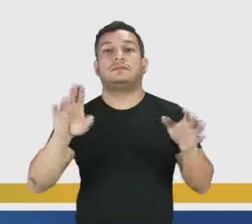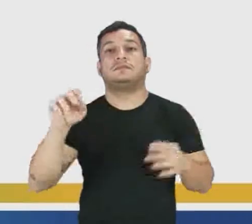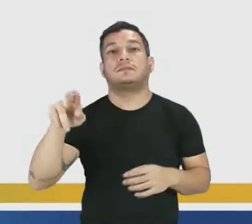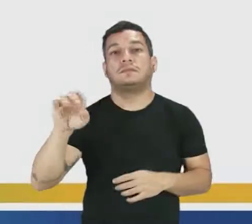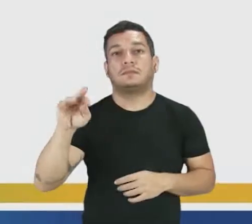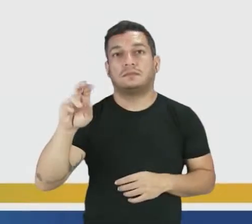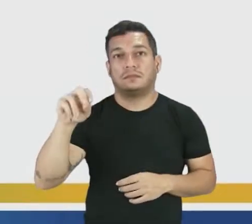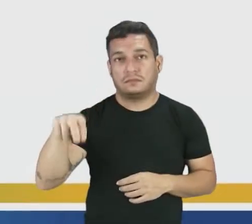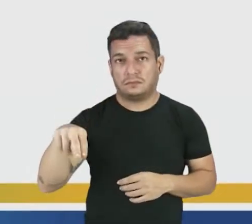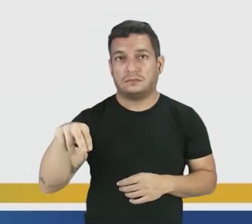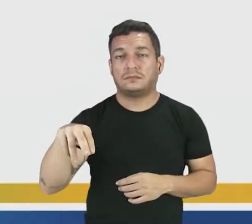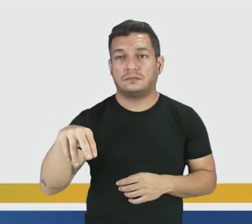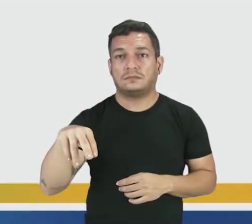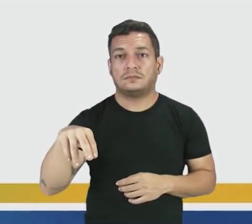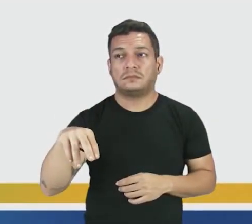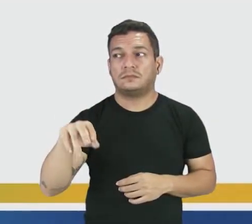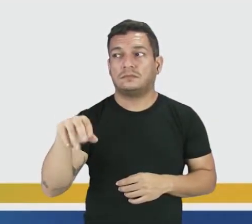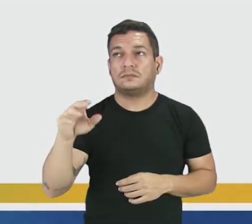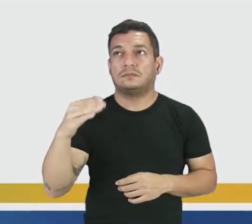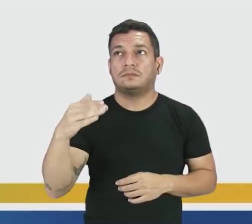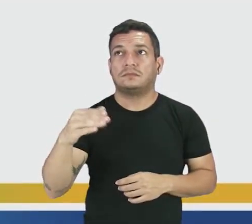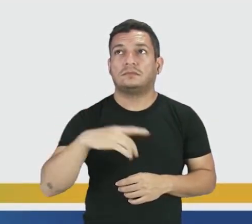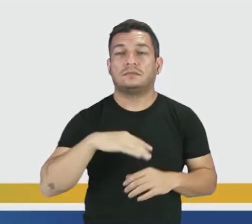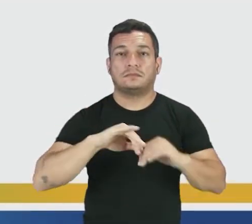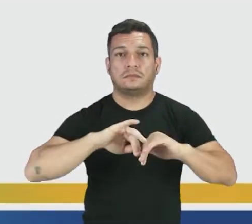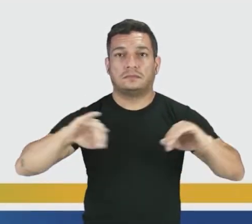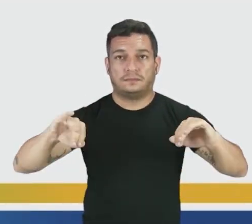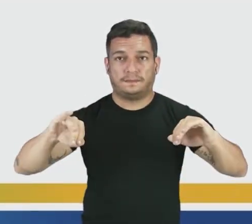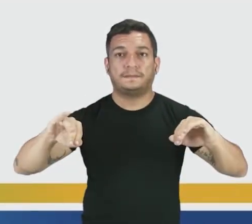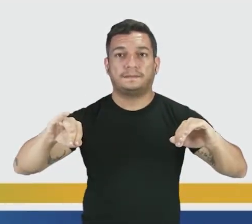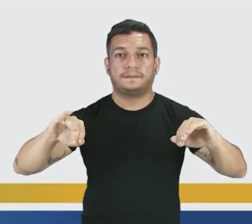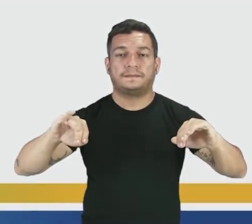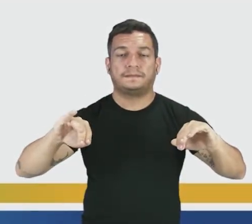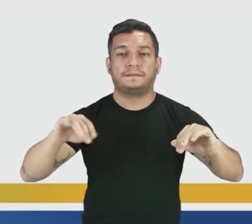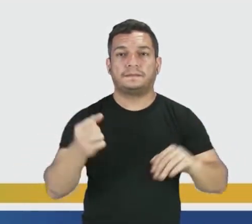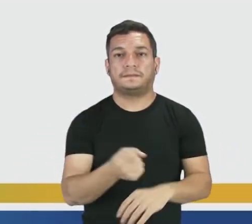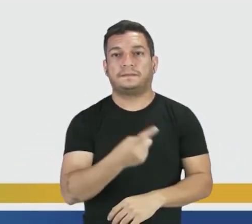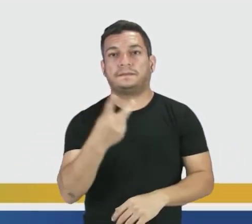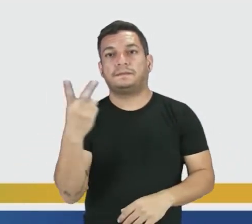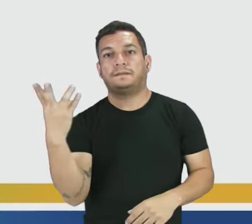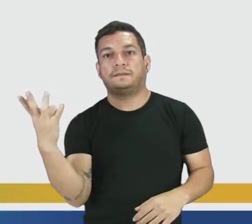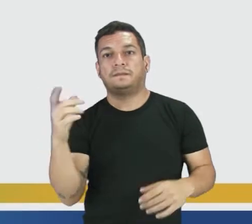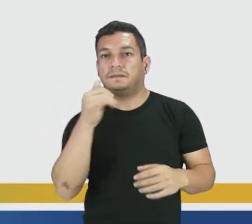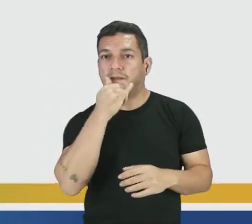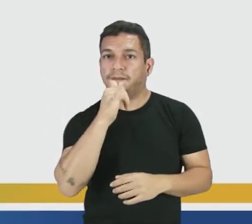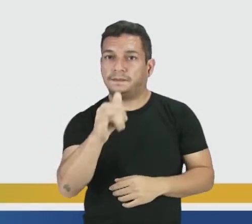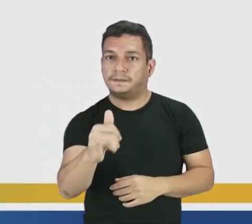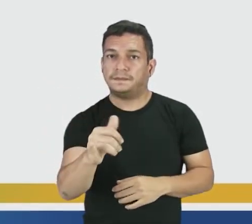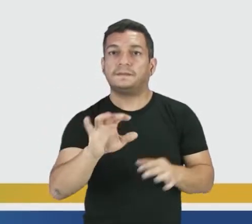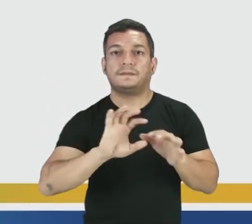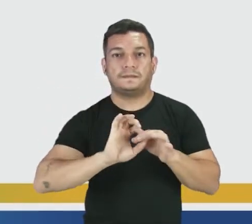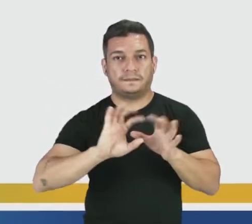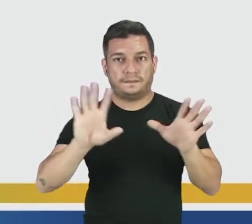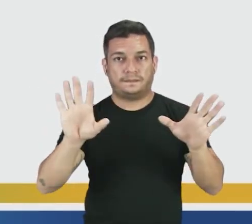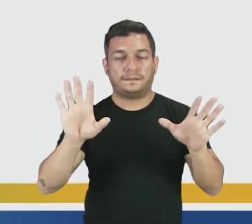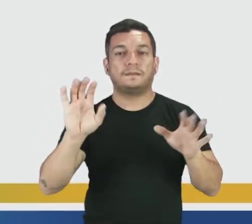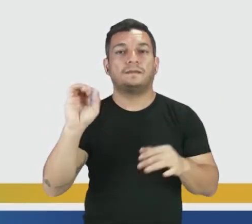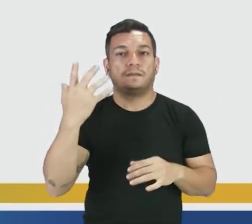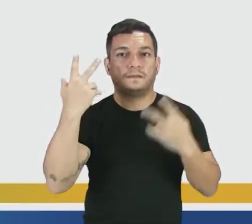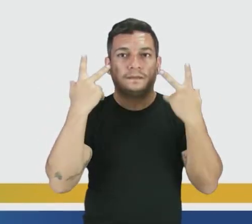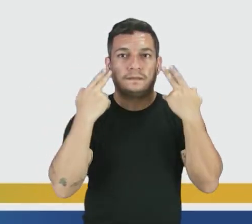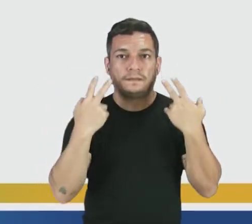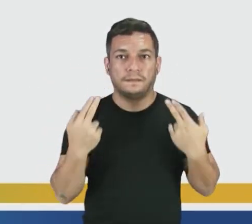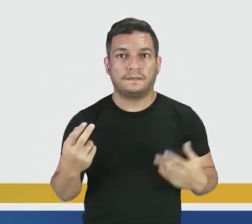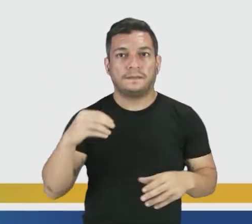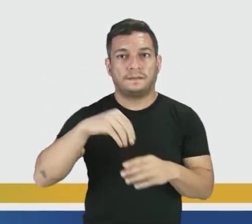nêutron aqui para o outro lado. Ó. E isso, quando ocorre essa separação aqui, uma grande quantidade de energia é liberada. Isso ocorre naturalmente